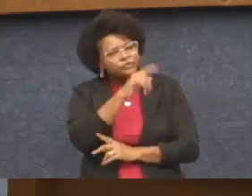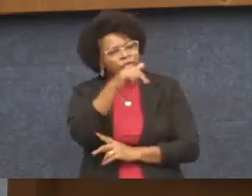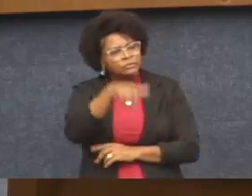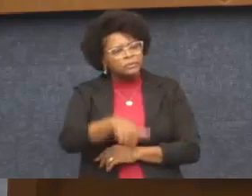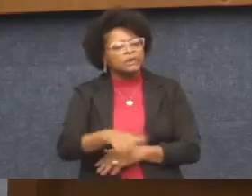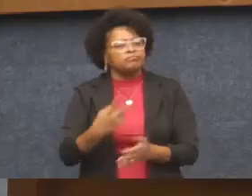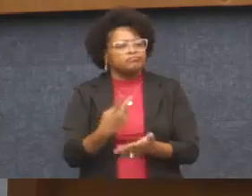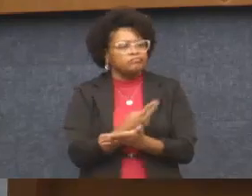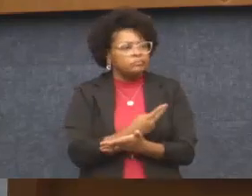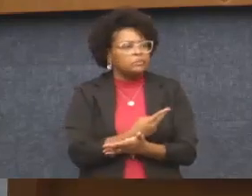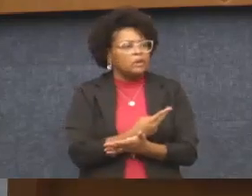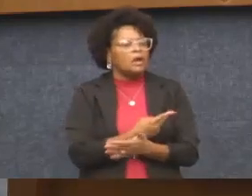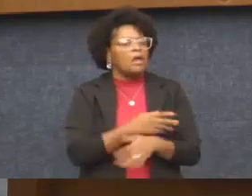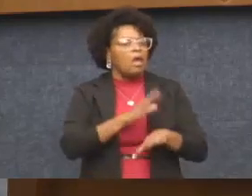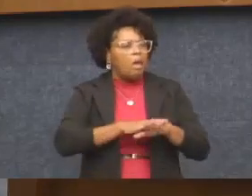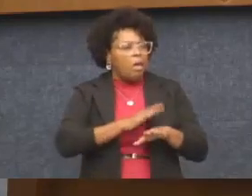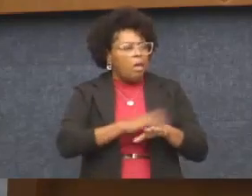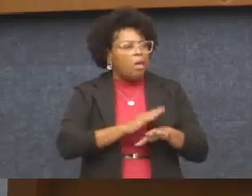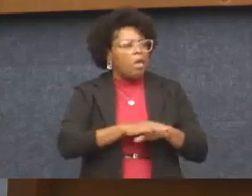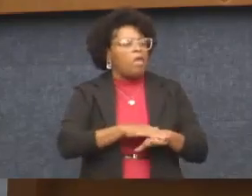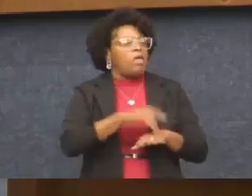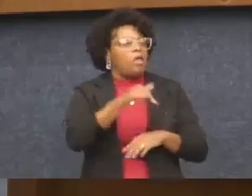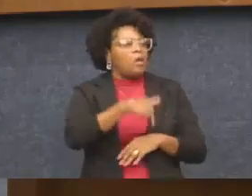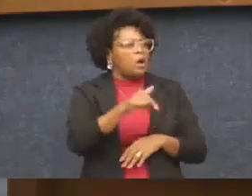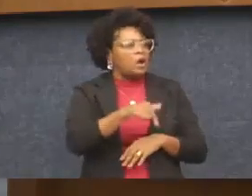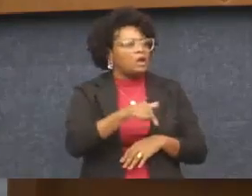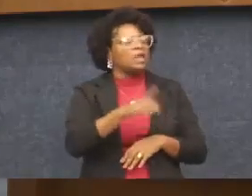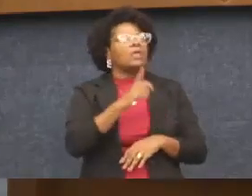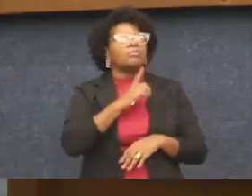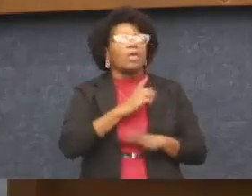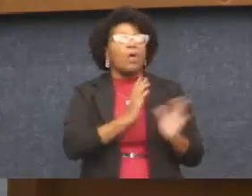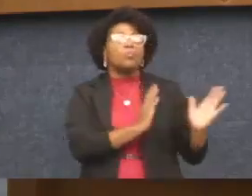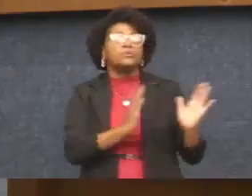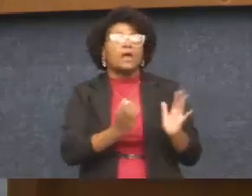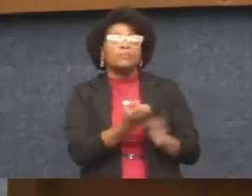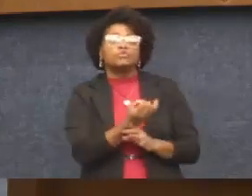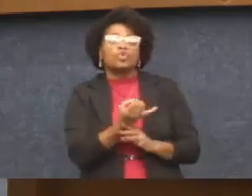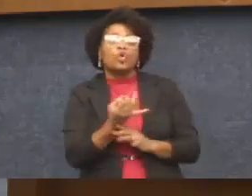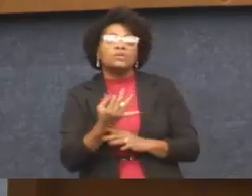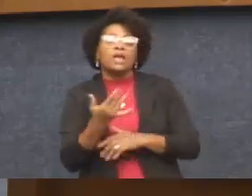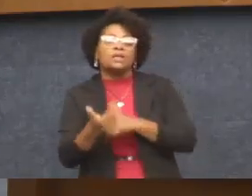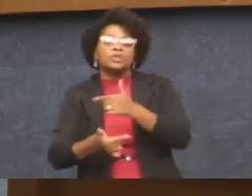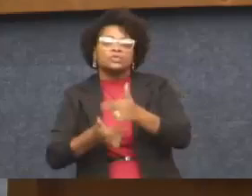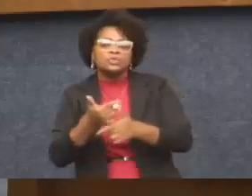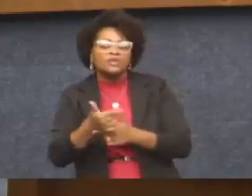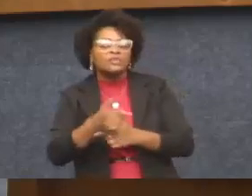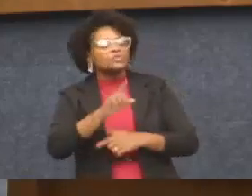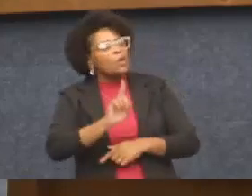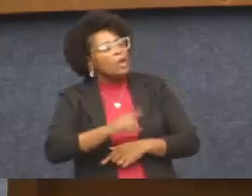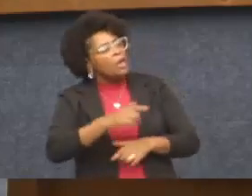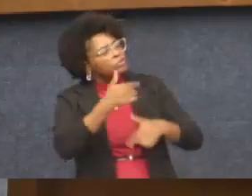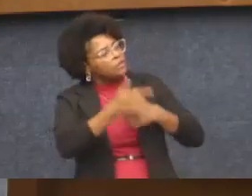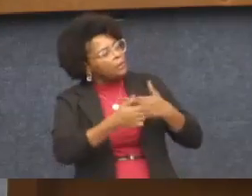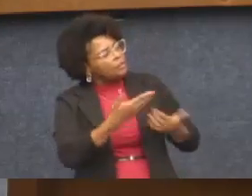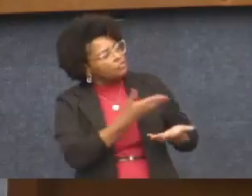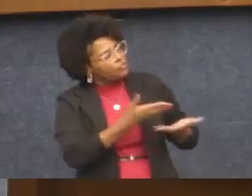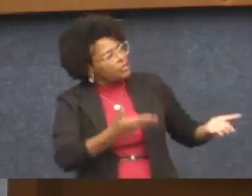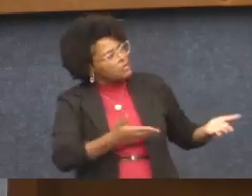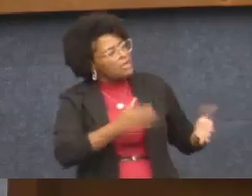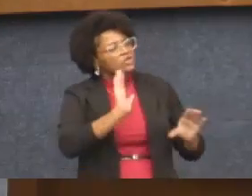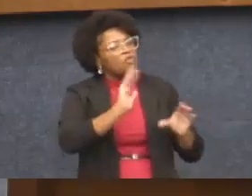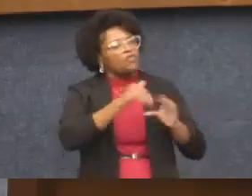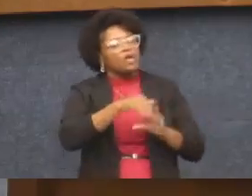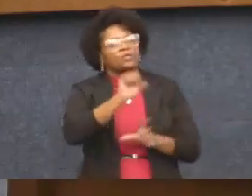Horizonte, estamos aqui considerando o tempo de contagem de serviço, e isso é também mais um reconhecimento do trabalho de todos vocês. Encaminho o voto, sim.